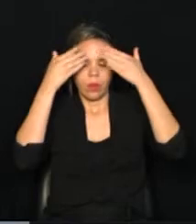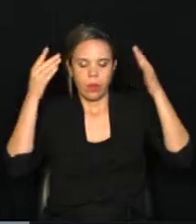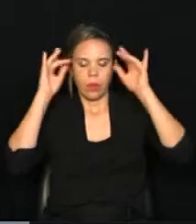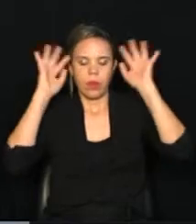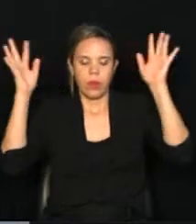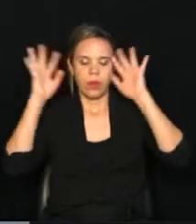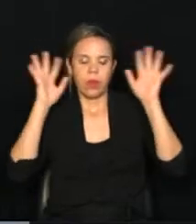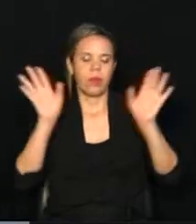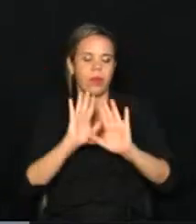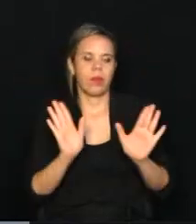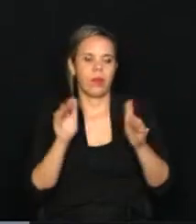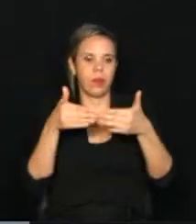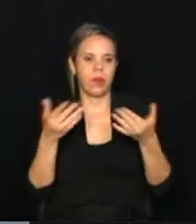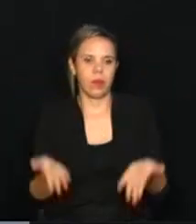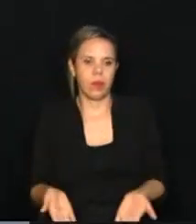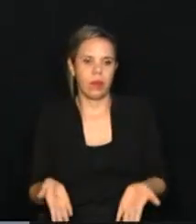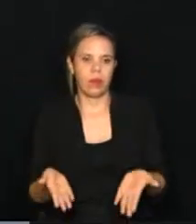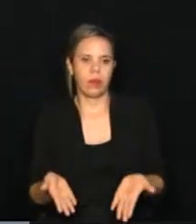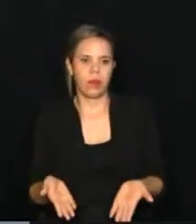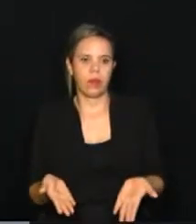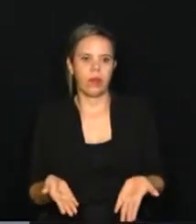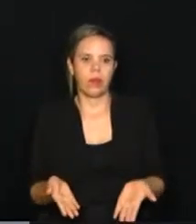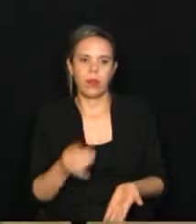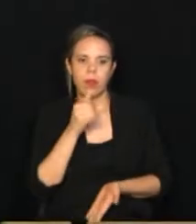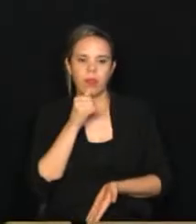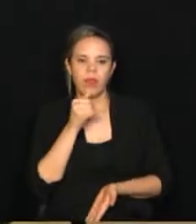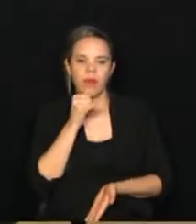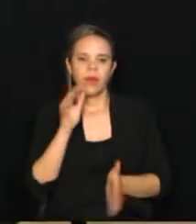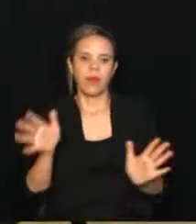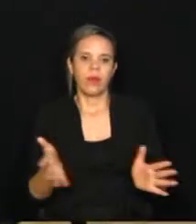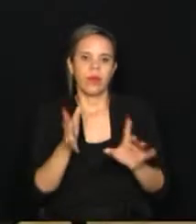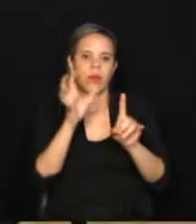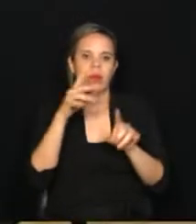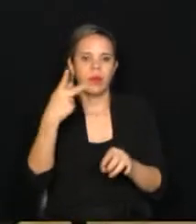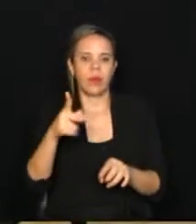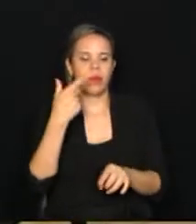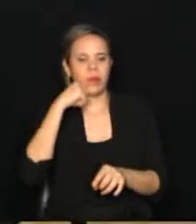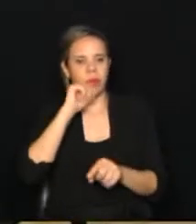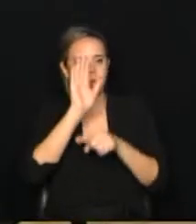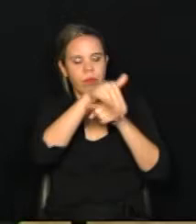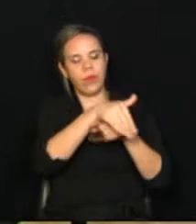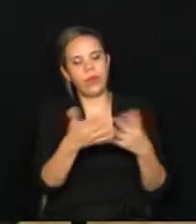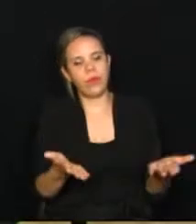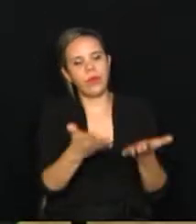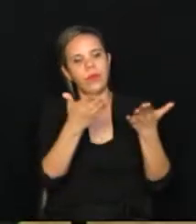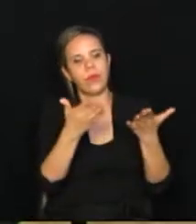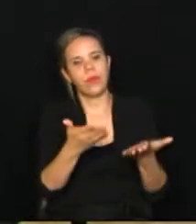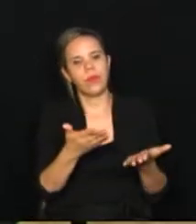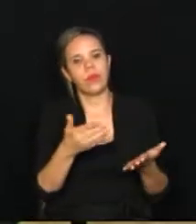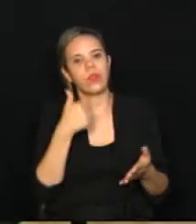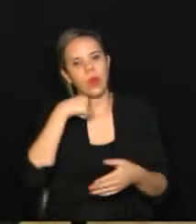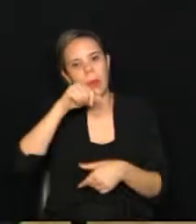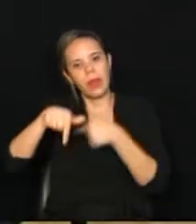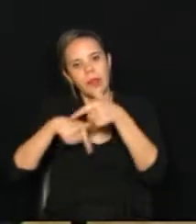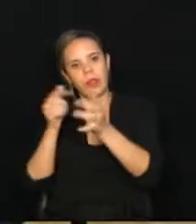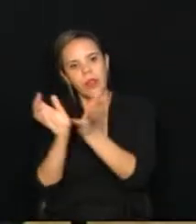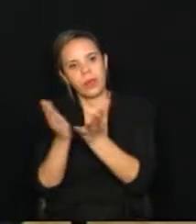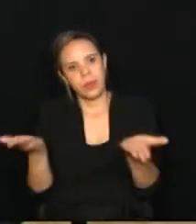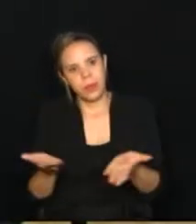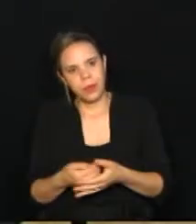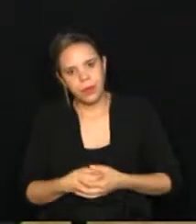melhor. E essa influência, então, veio da sua mãe do basquete? Ela está trabalhando em algum clube